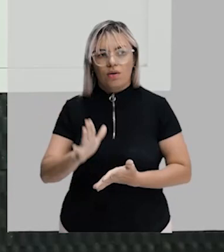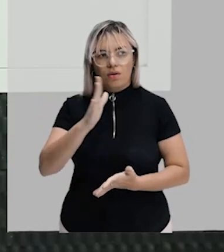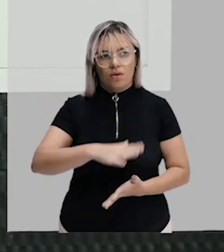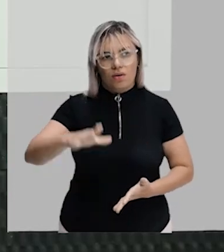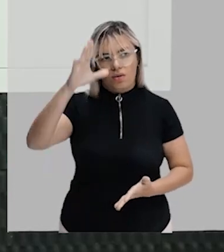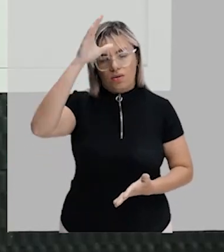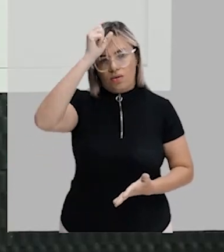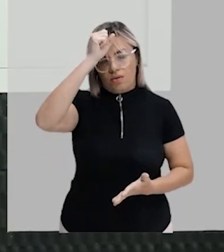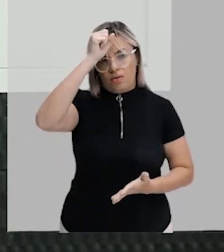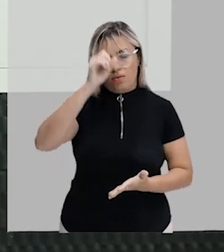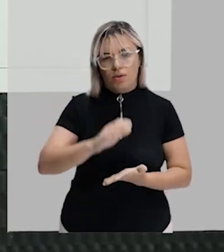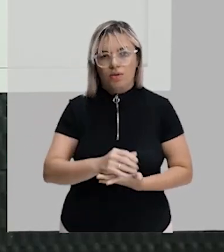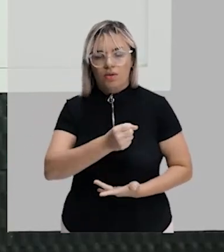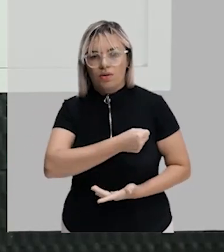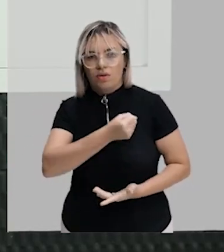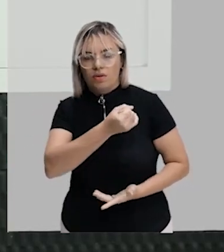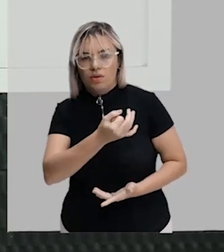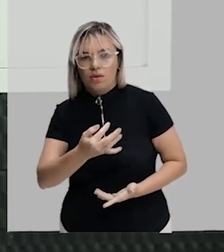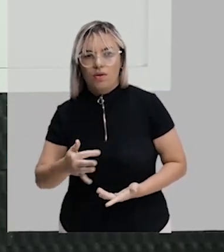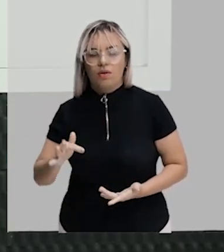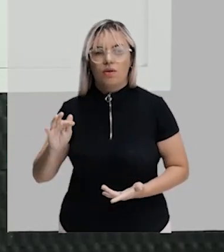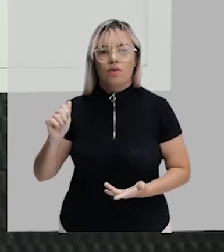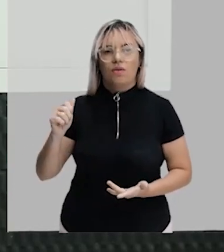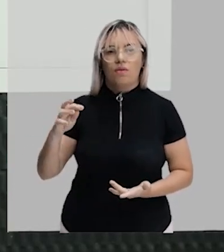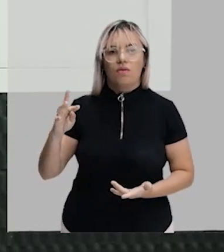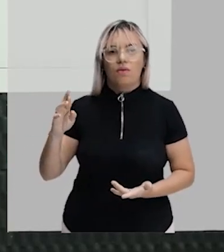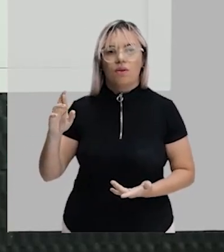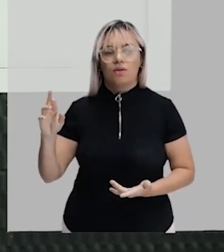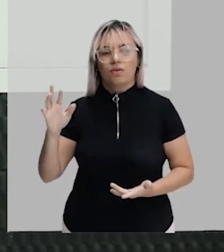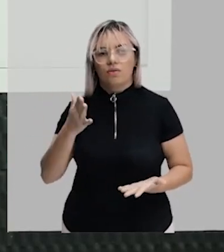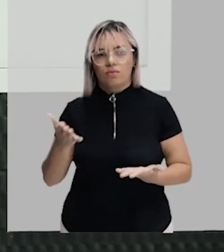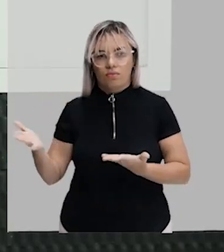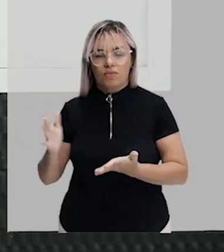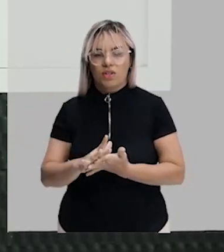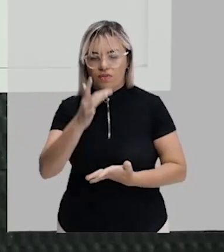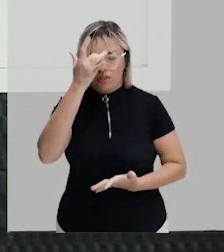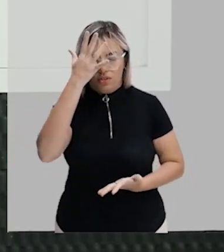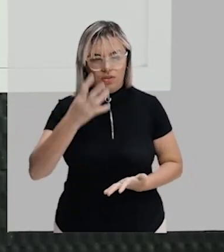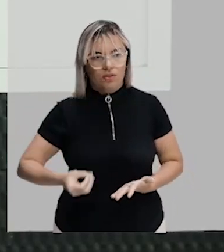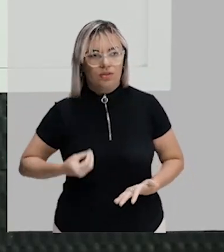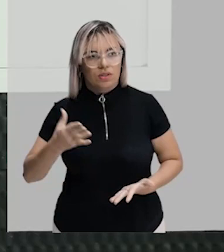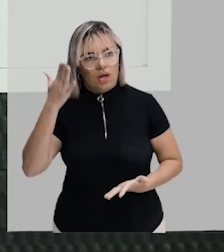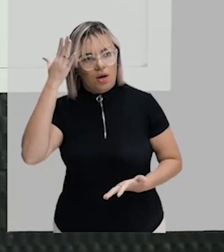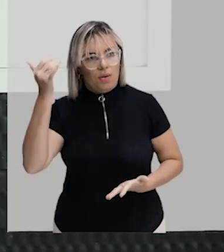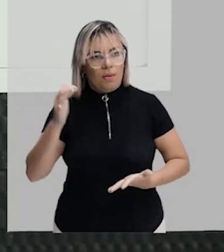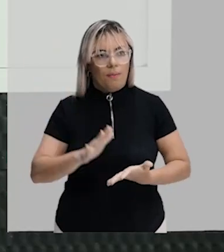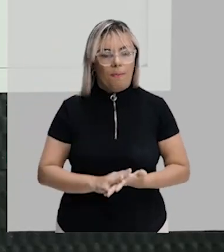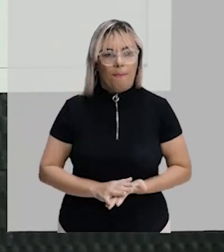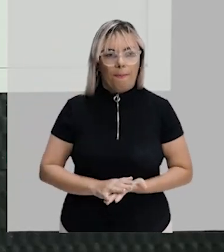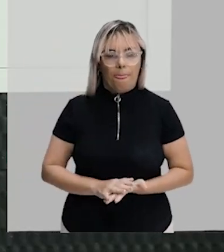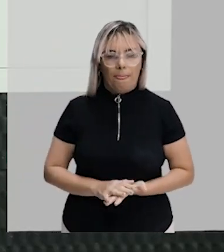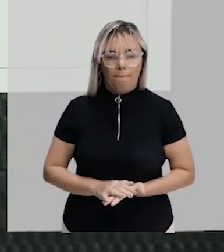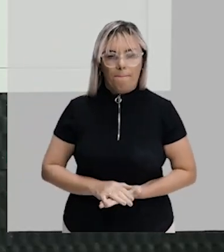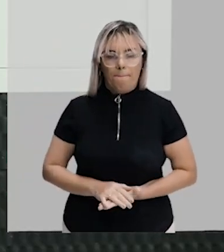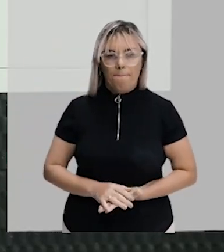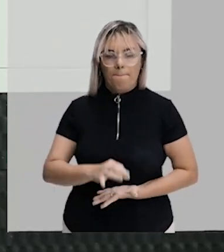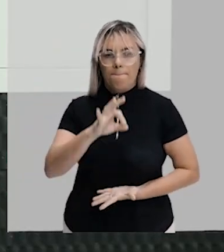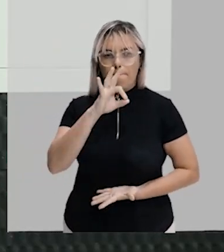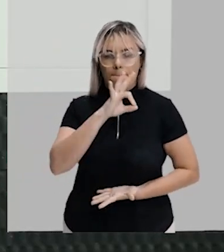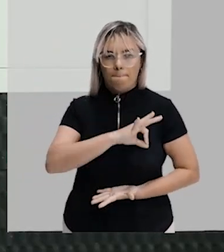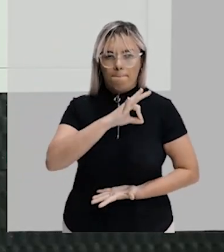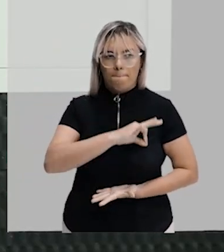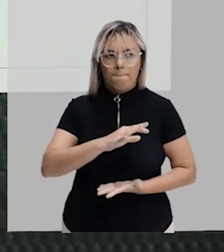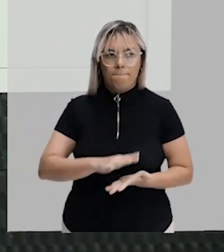esse caminho dos fatores, porque isso facilita a nossa vida. Então, o que, que nós temos aqui? Ó? O salário dos caras era R$